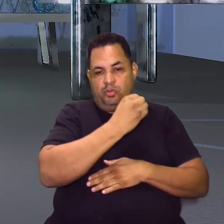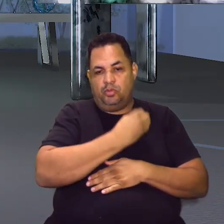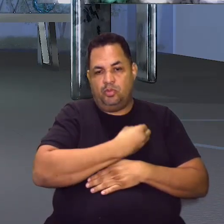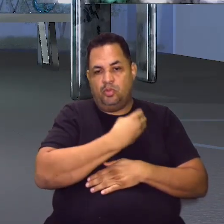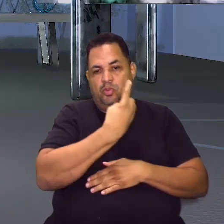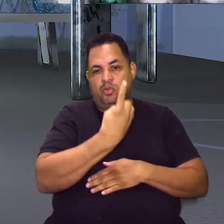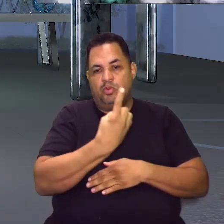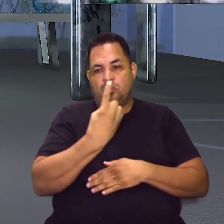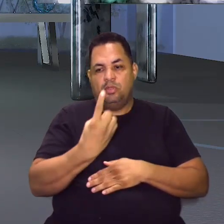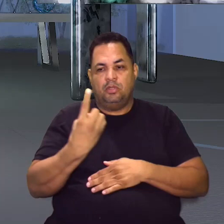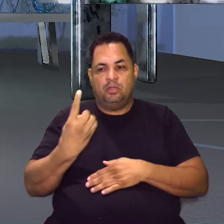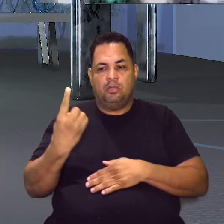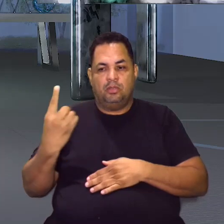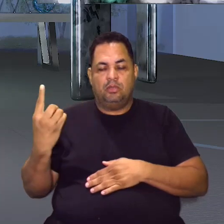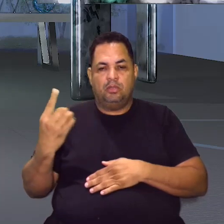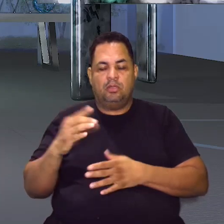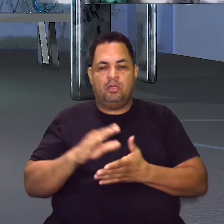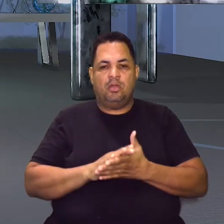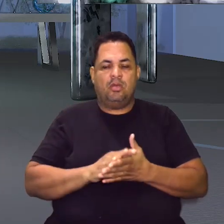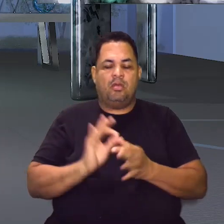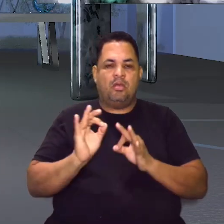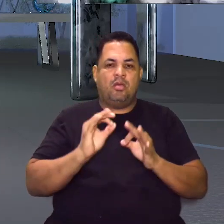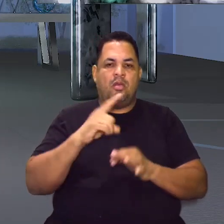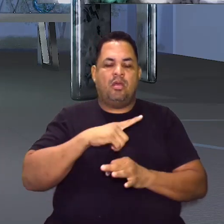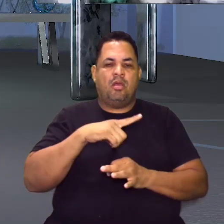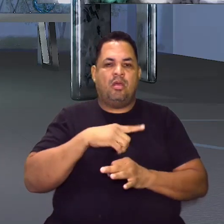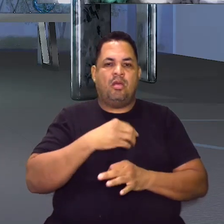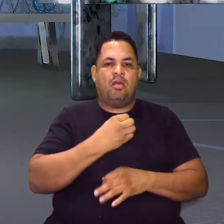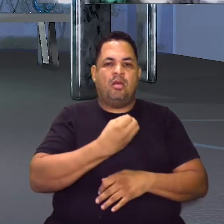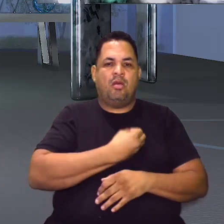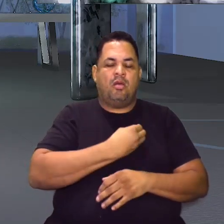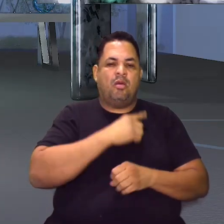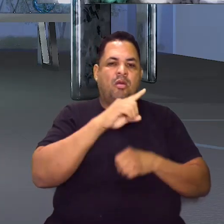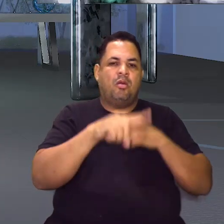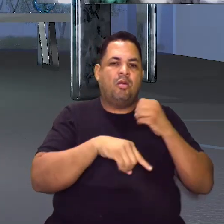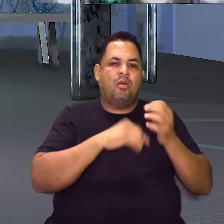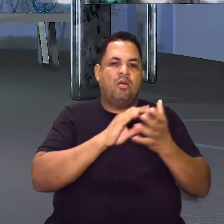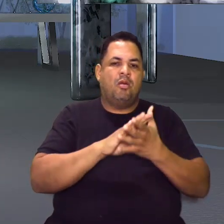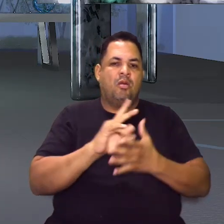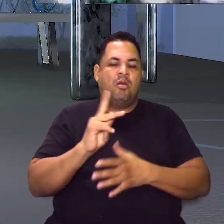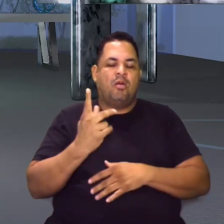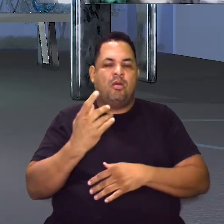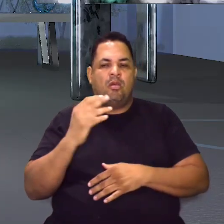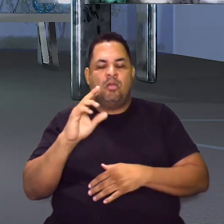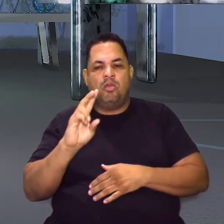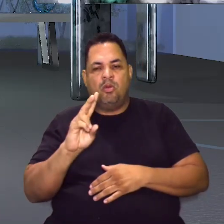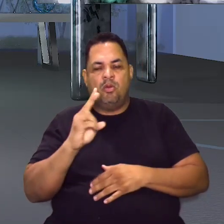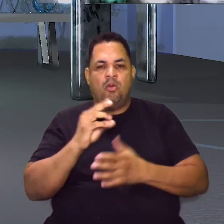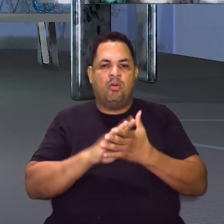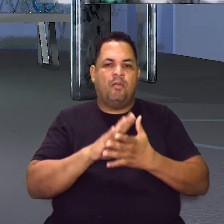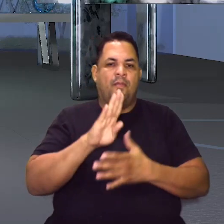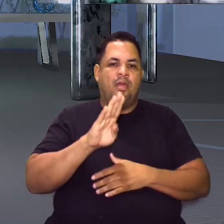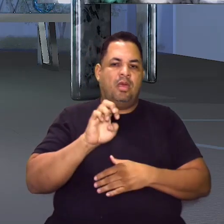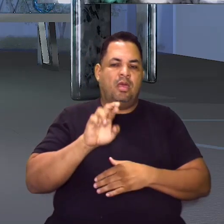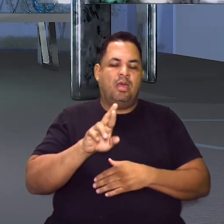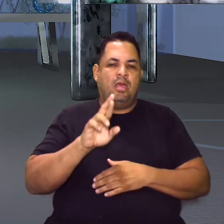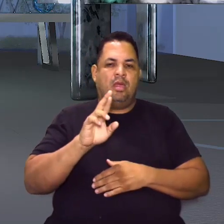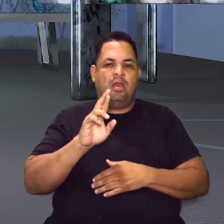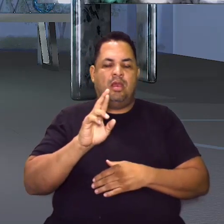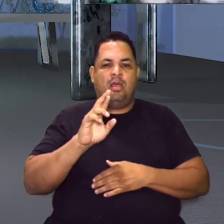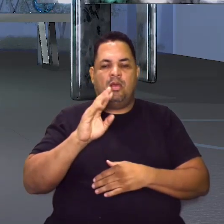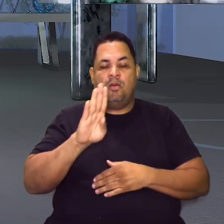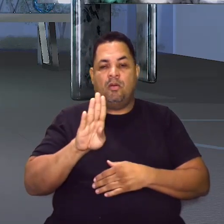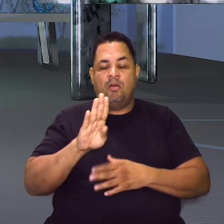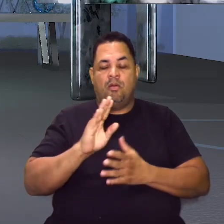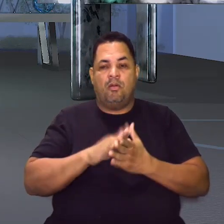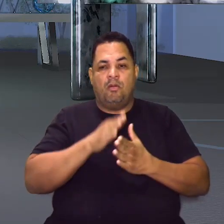lá do hidrogênio, que tem número atômico 1, hélio 2, lítio 3, berílio 4,